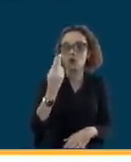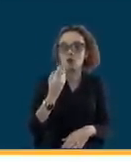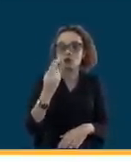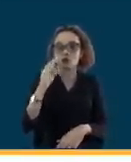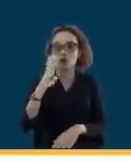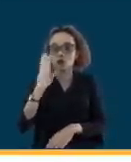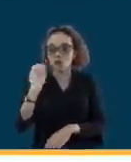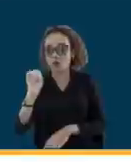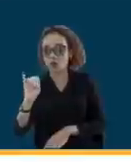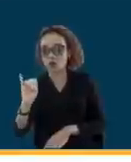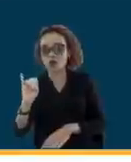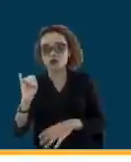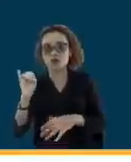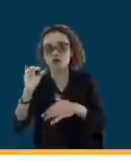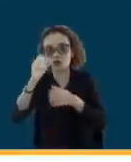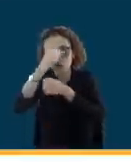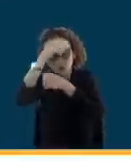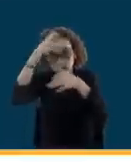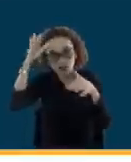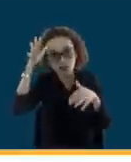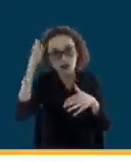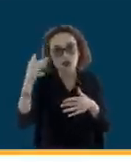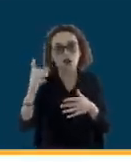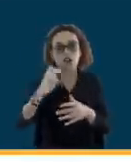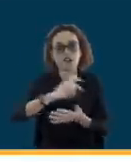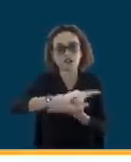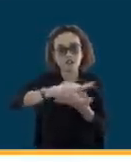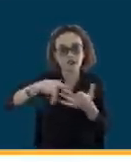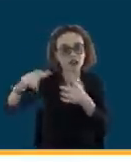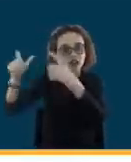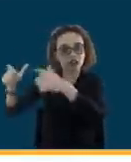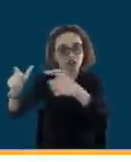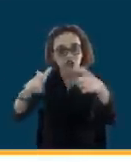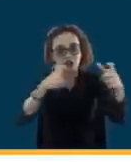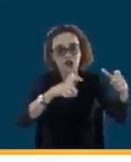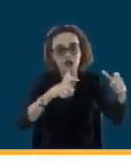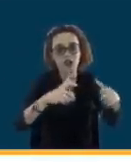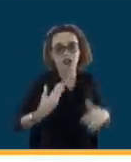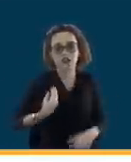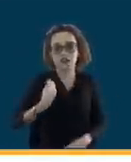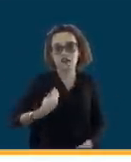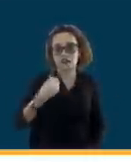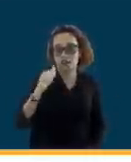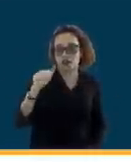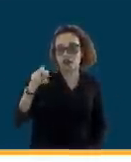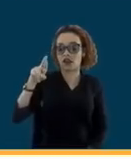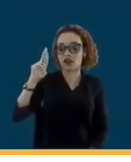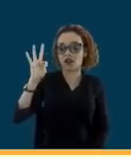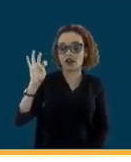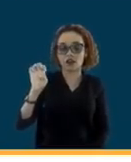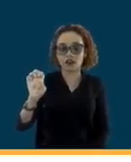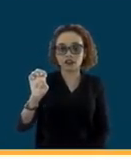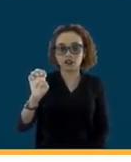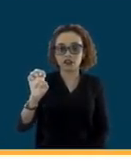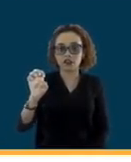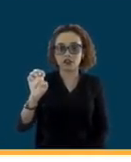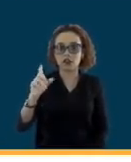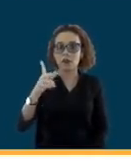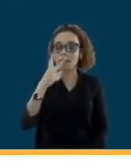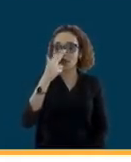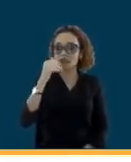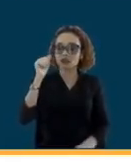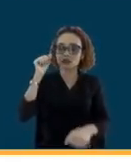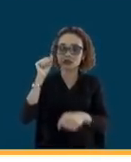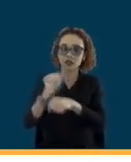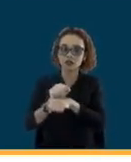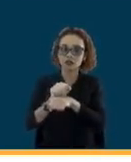no Amazonas, que estão em tantos lugares, né, e que vivem dessa arte, que foram absolutamente paralisados, porque